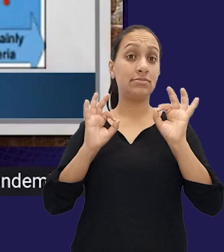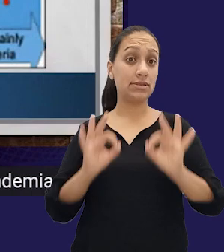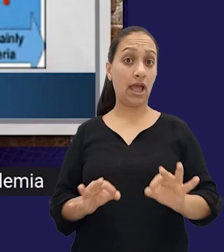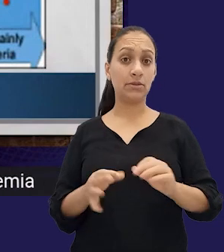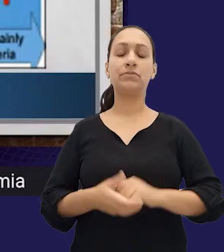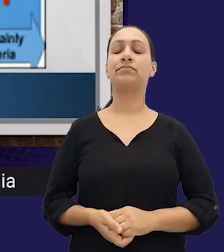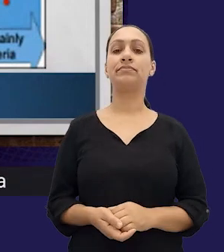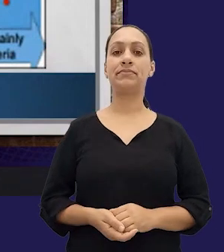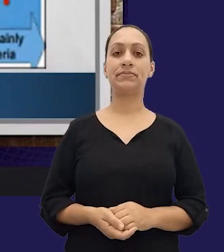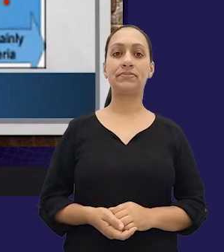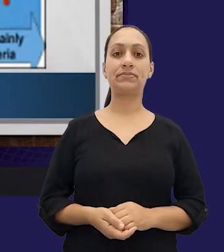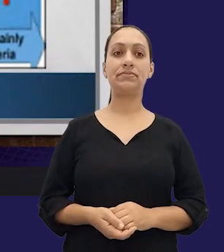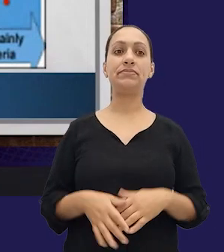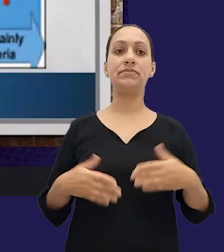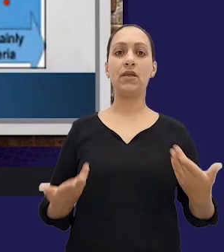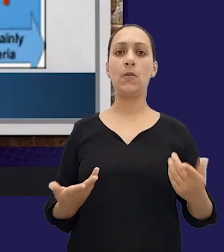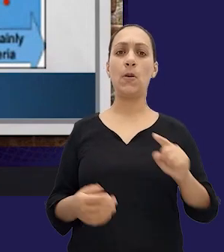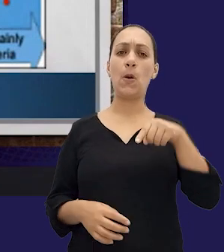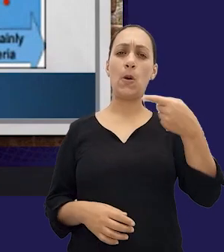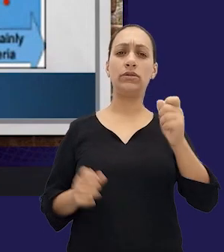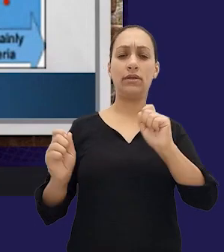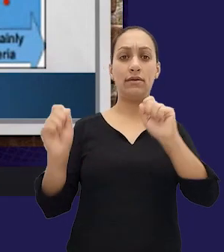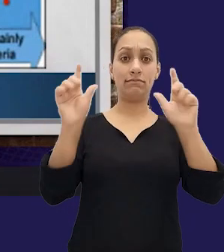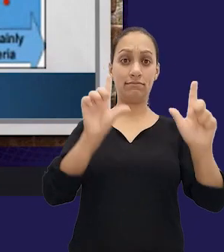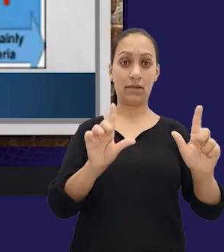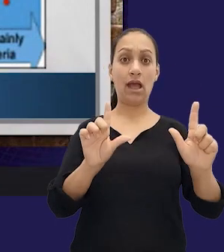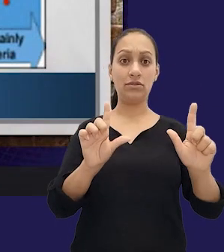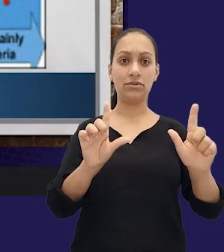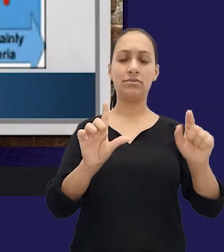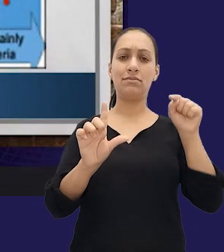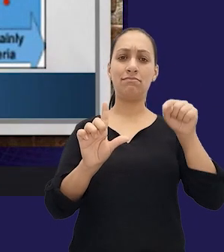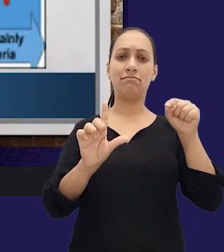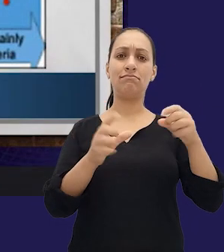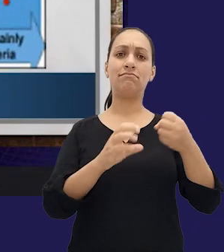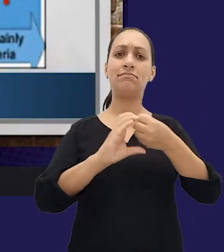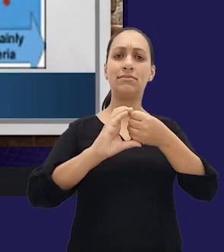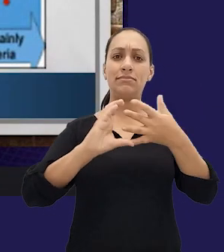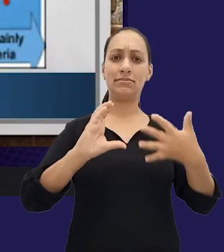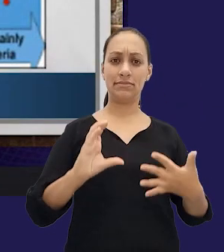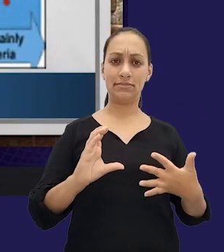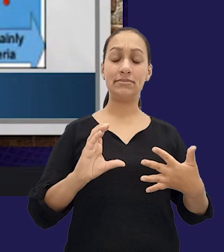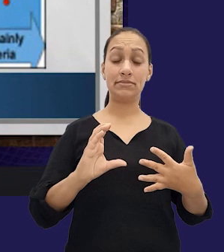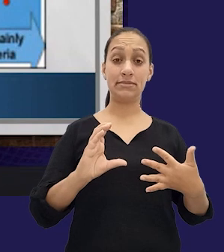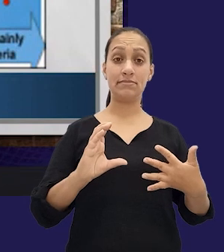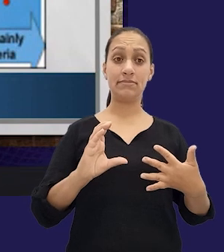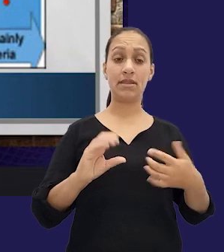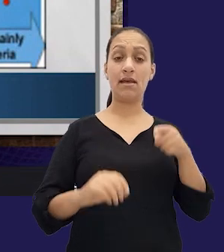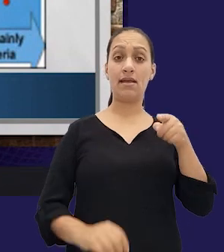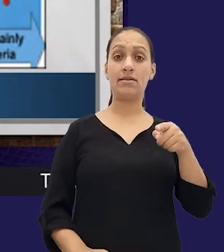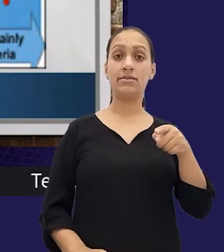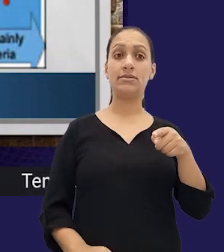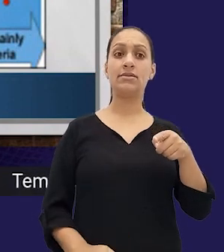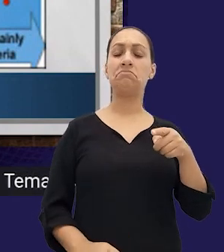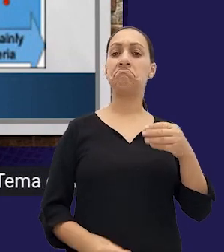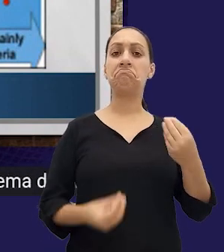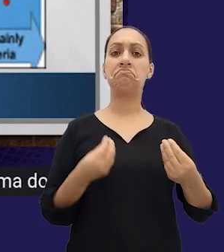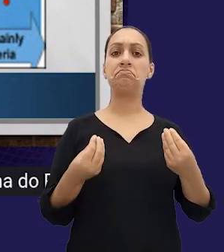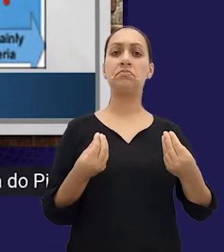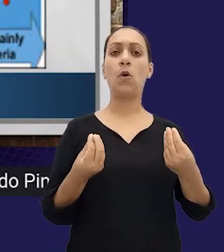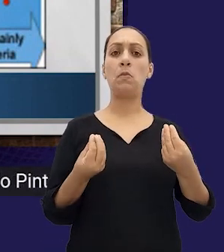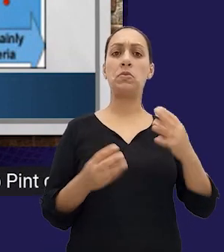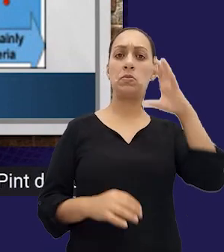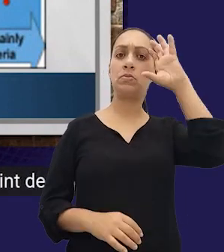isso, essa outra imagem aqui é para caracterizar, né, essa condição do que